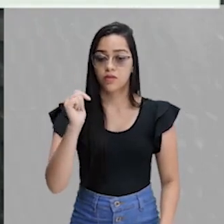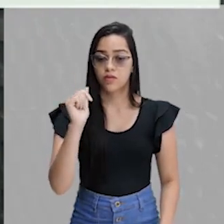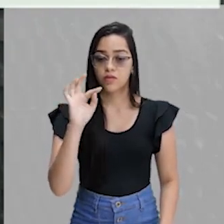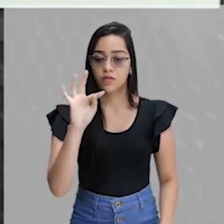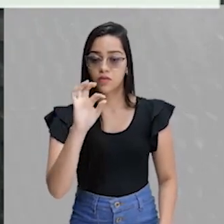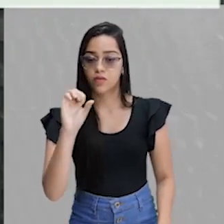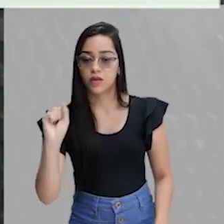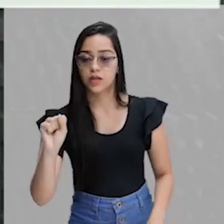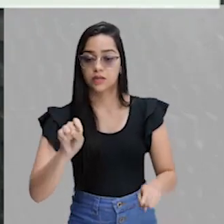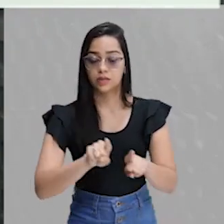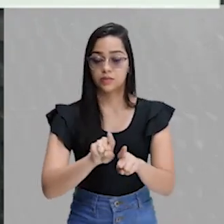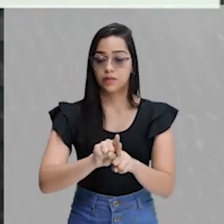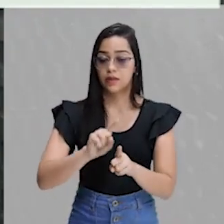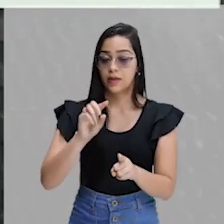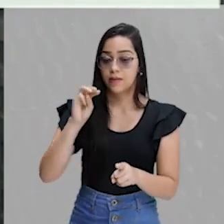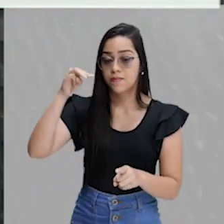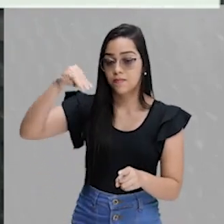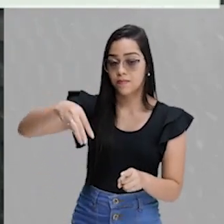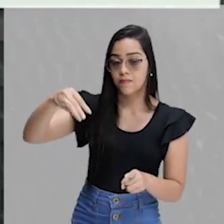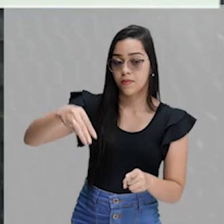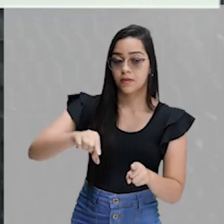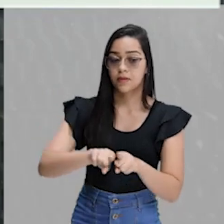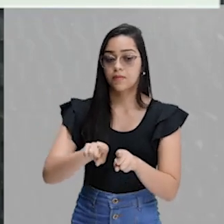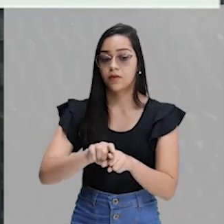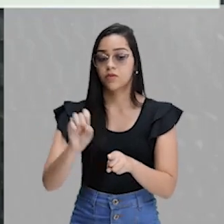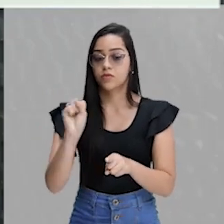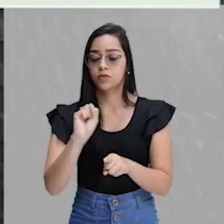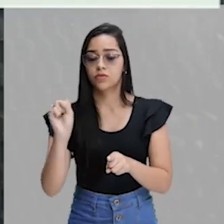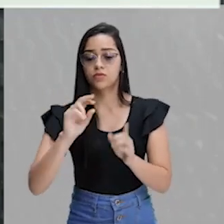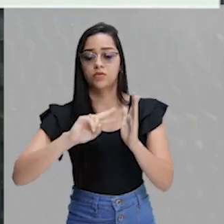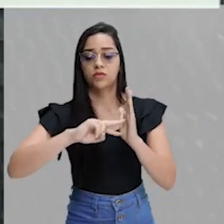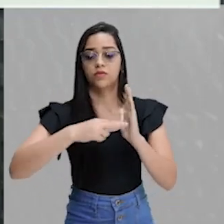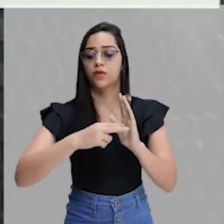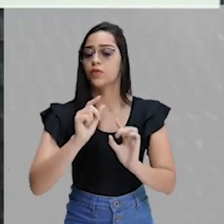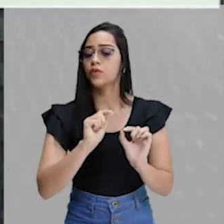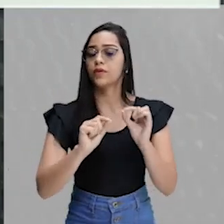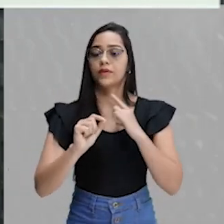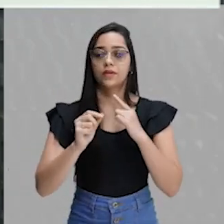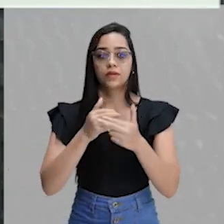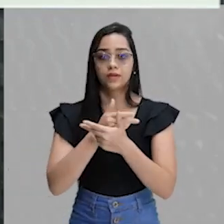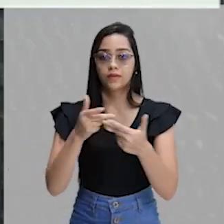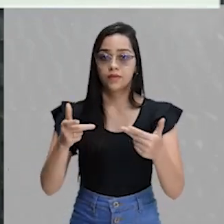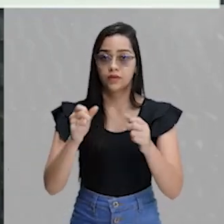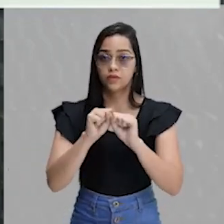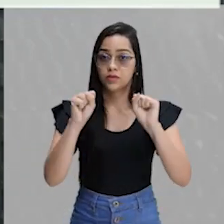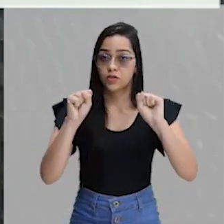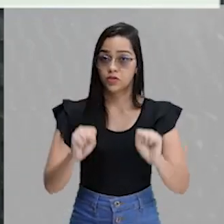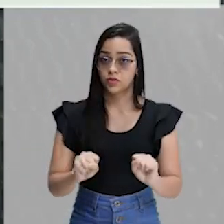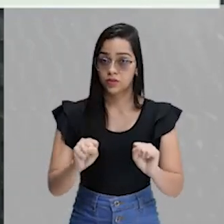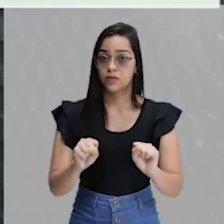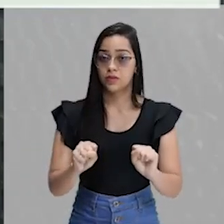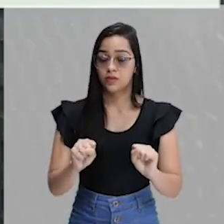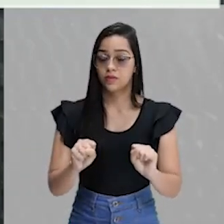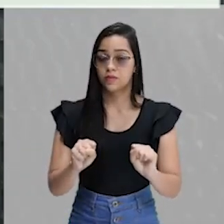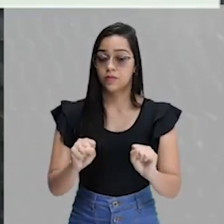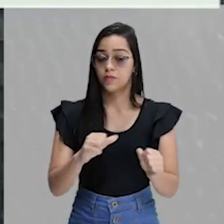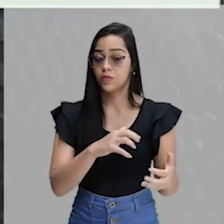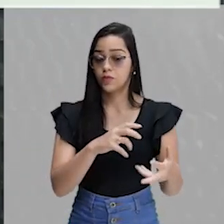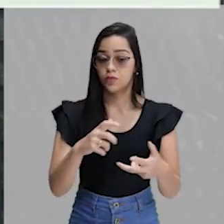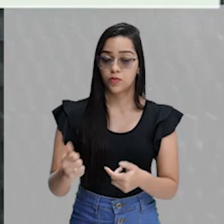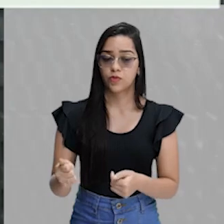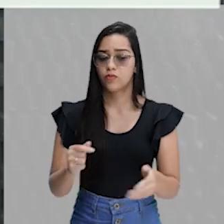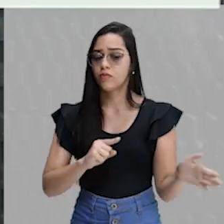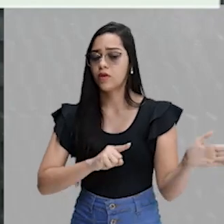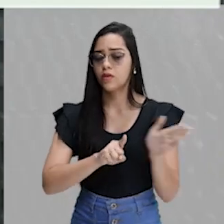o espaço é em metro e o tempo em segundos, ou seja, está trabalhando com unidades do sistema internacional. Então,